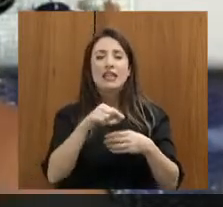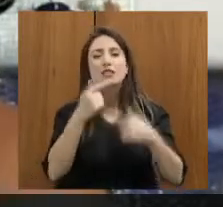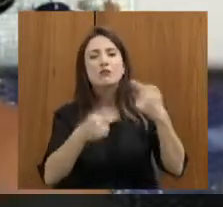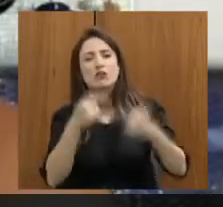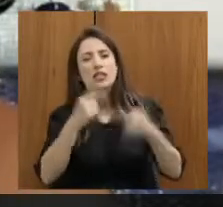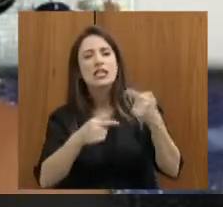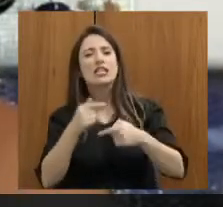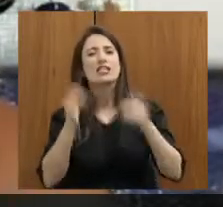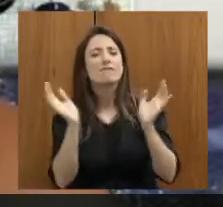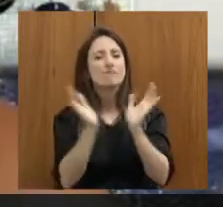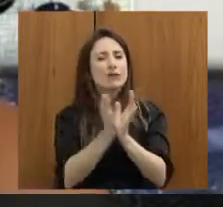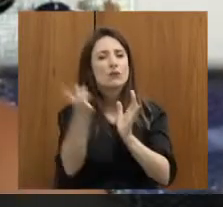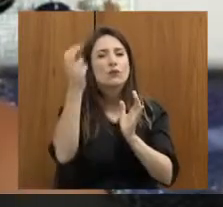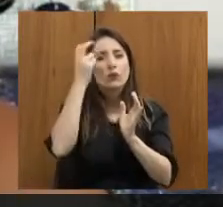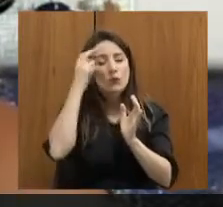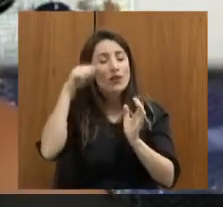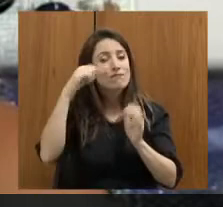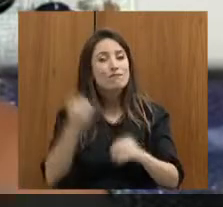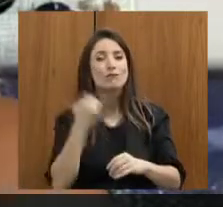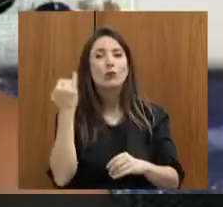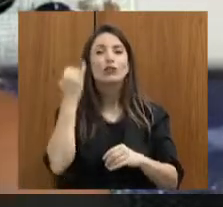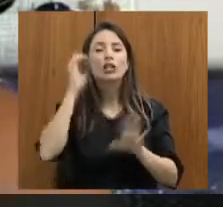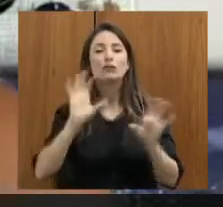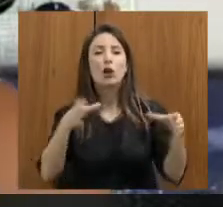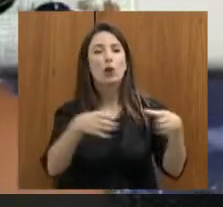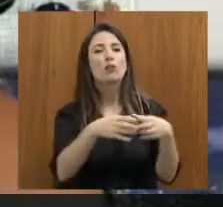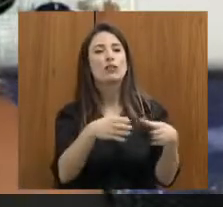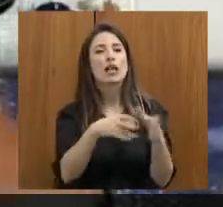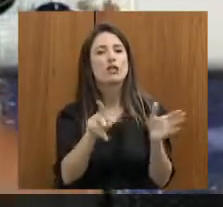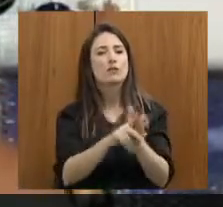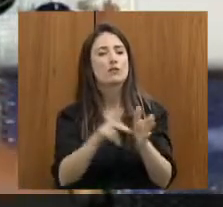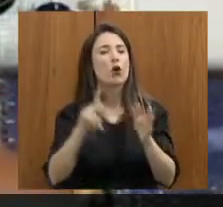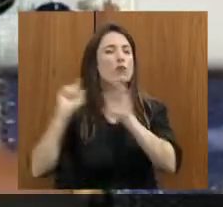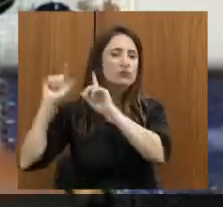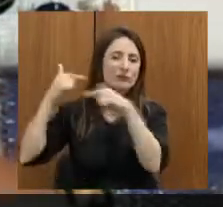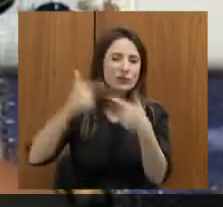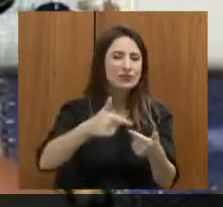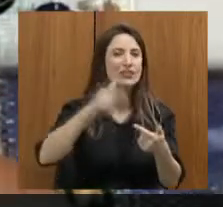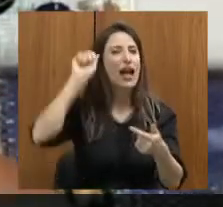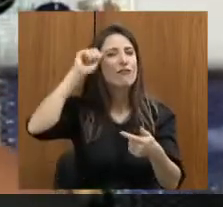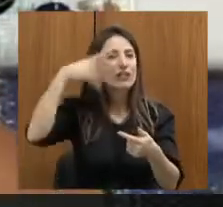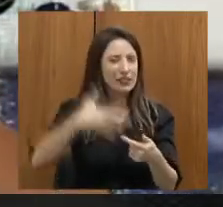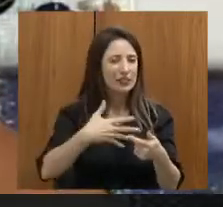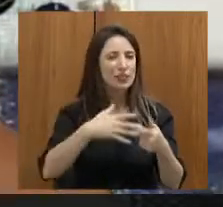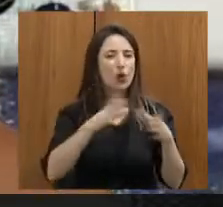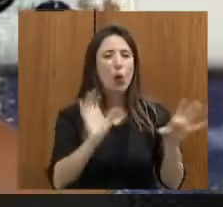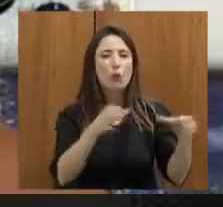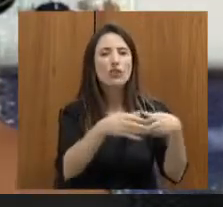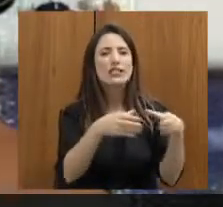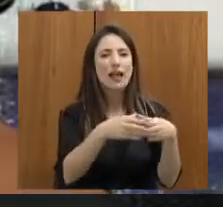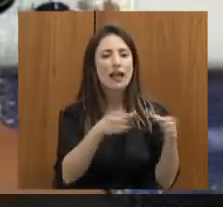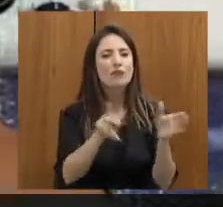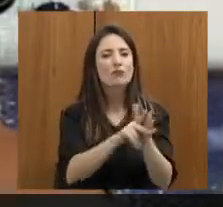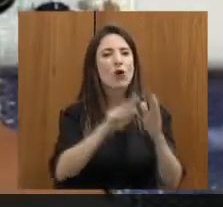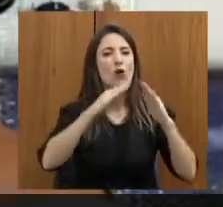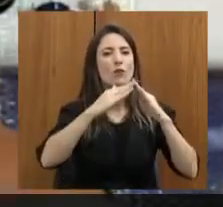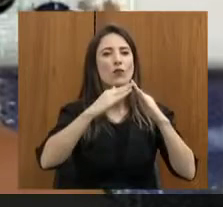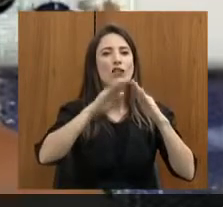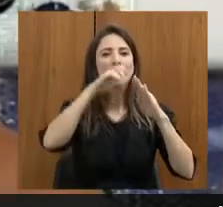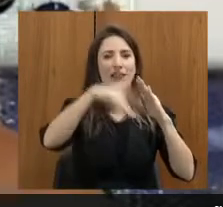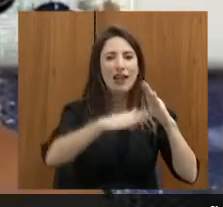de cultura ela for importante para as comunidades de matriz africana comunidade de terreiro ou pudessem gerir recursos